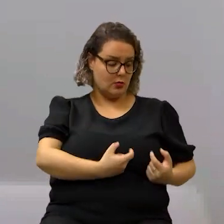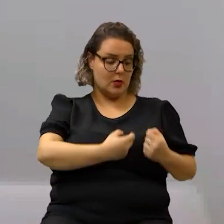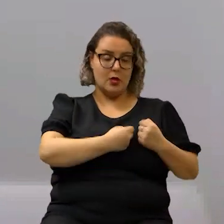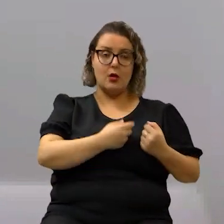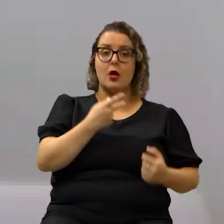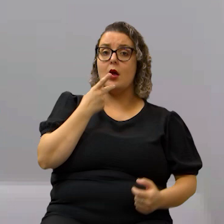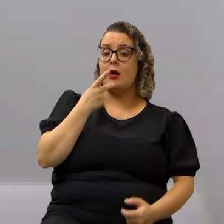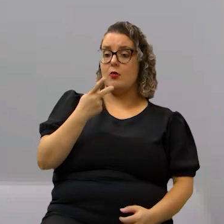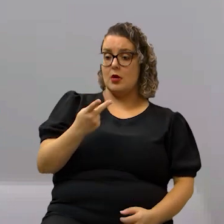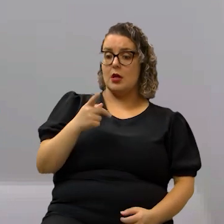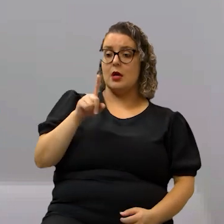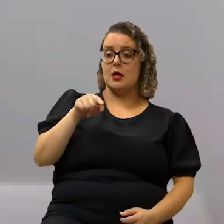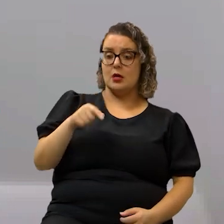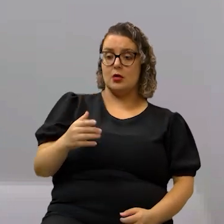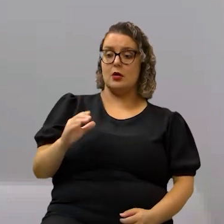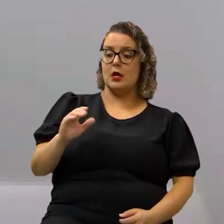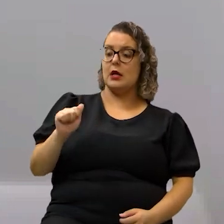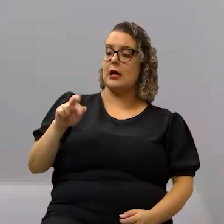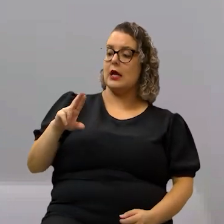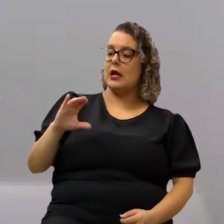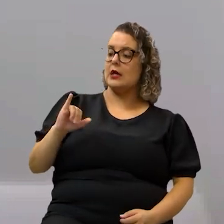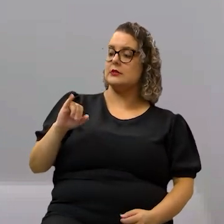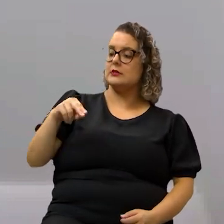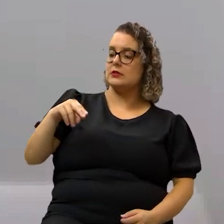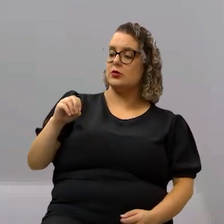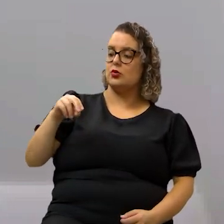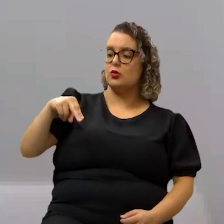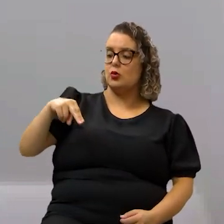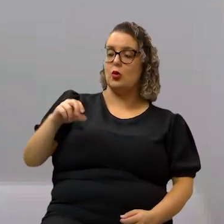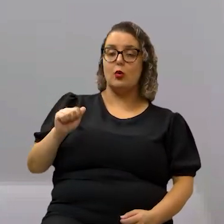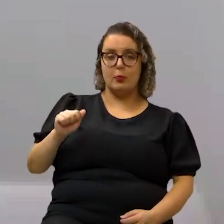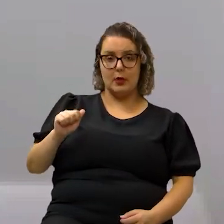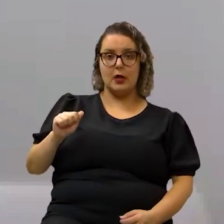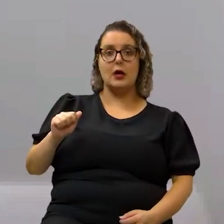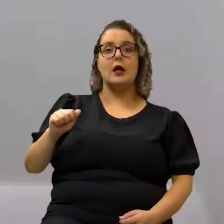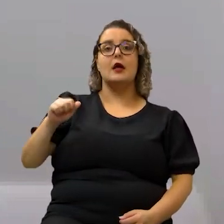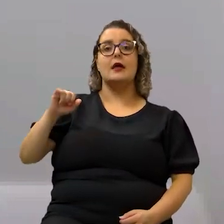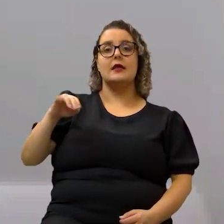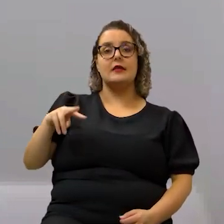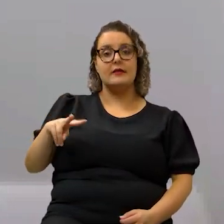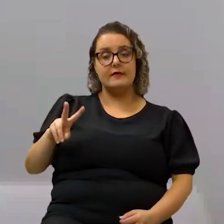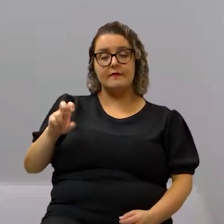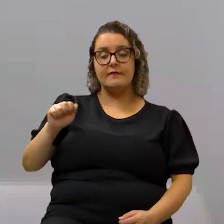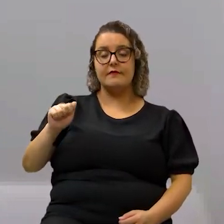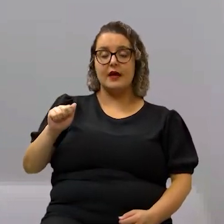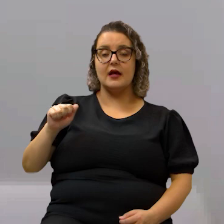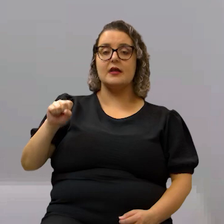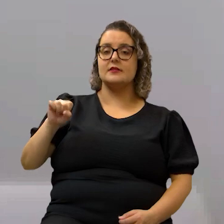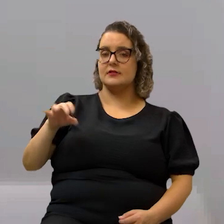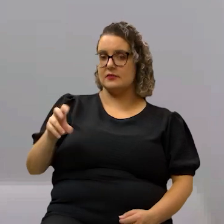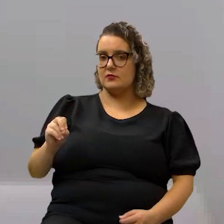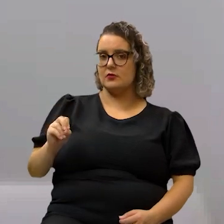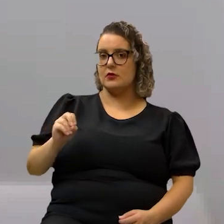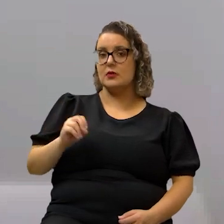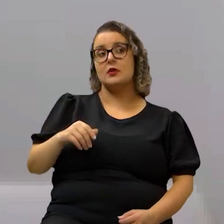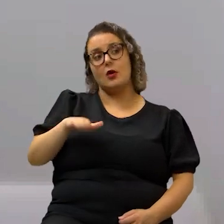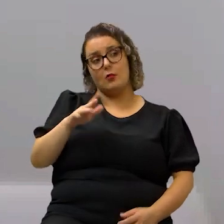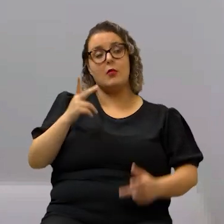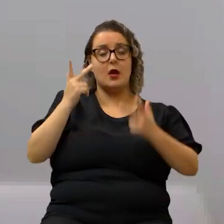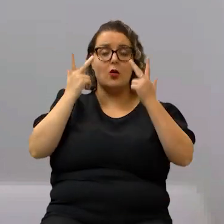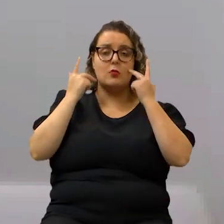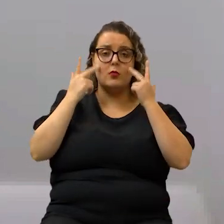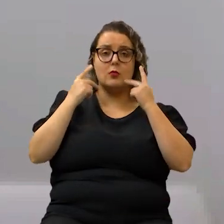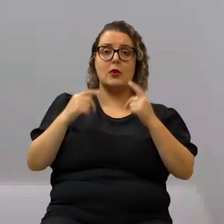câncer de mama, a gente fala que é um chamado carcinoma invasivo sem outras especificações, que é o mais comum. Mas